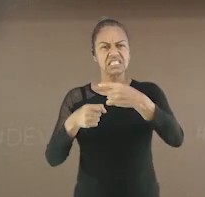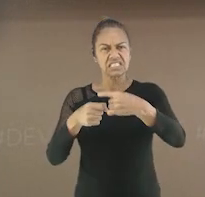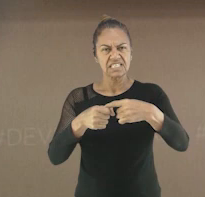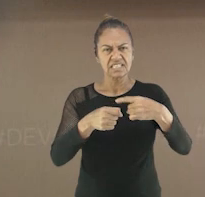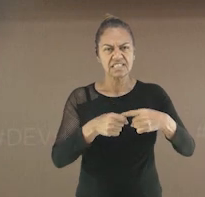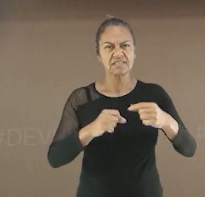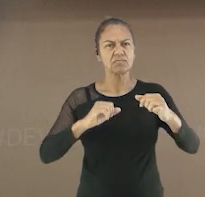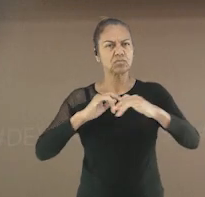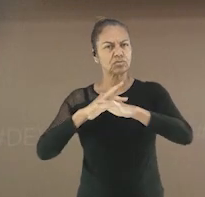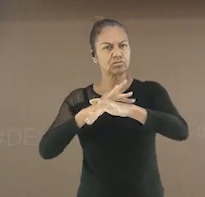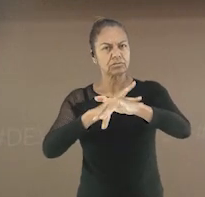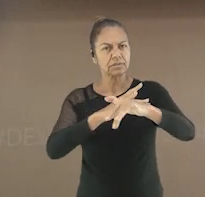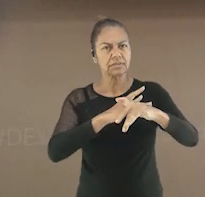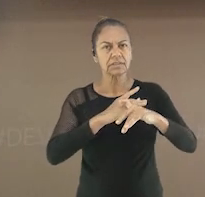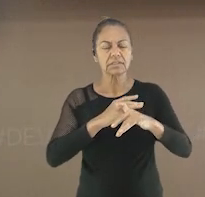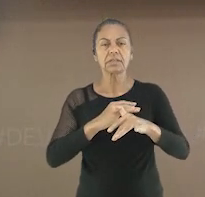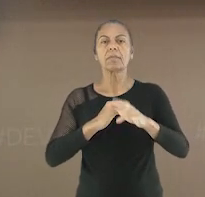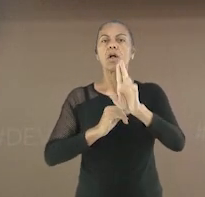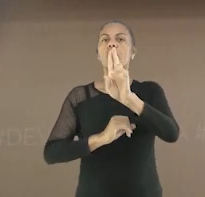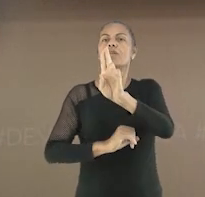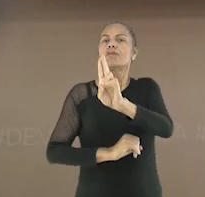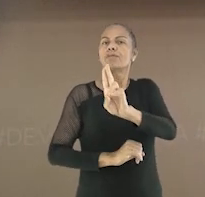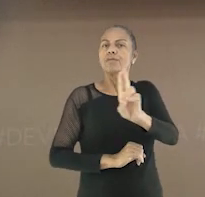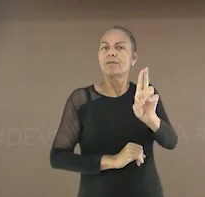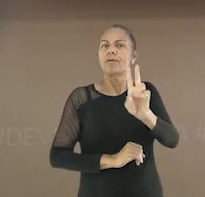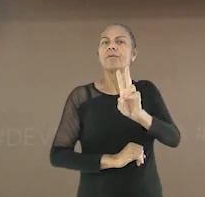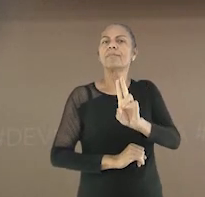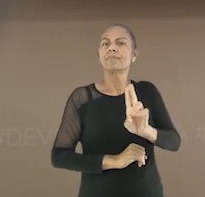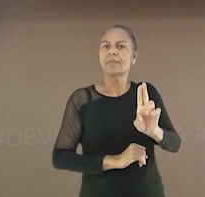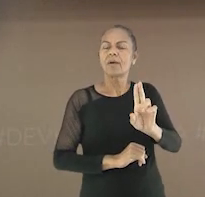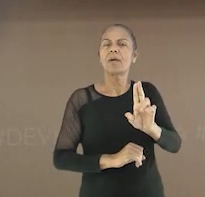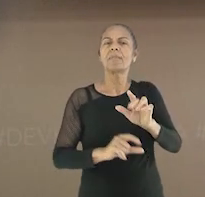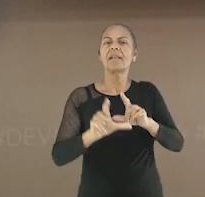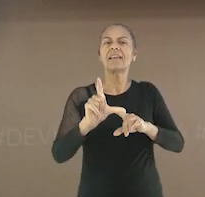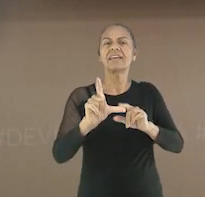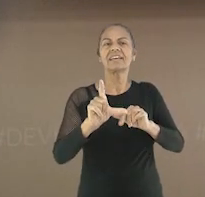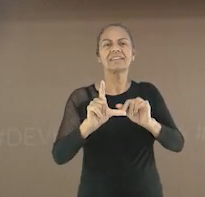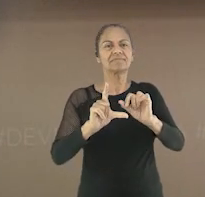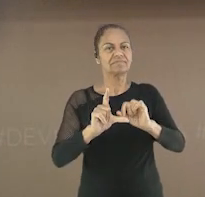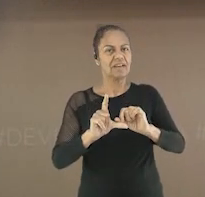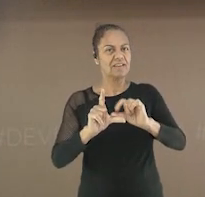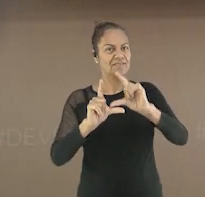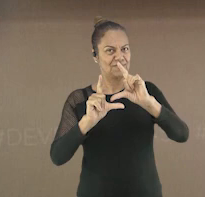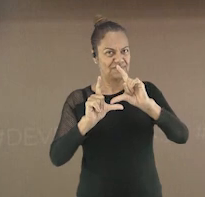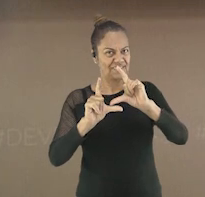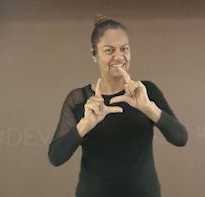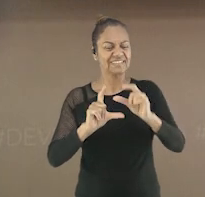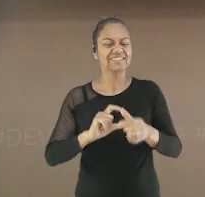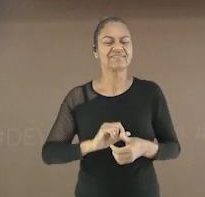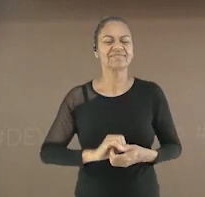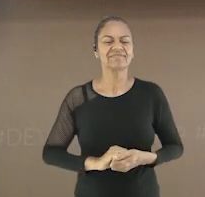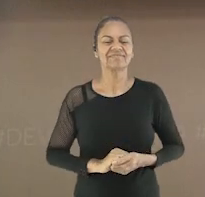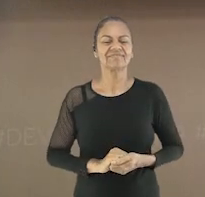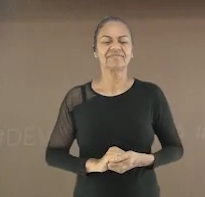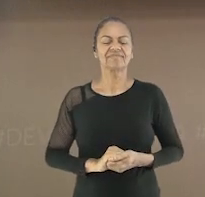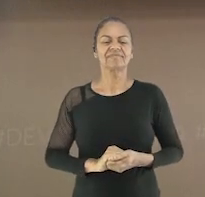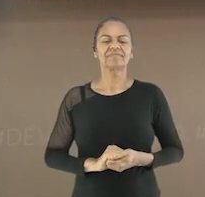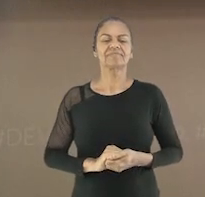os municípios também são escritas com letras maiúsculas. Podemos resumir assim, que